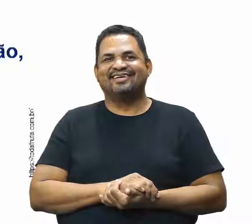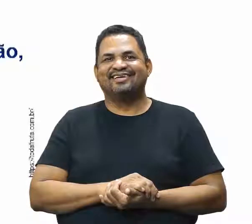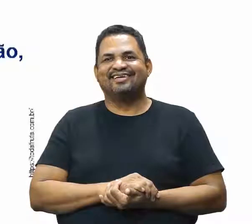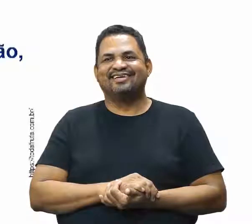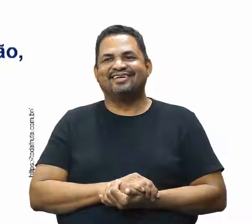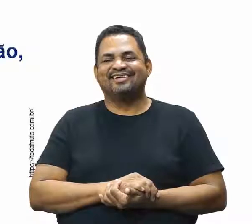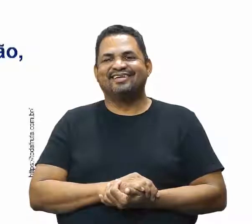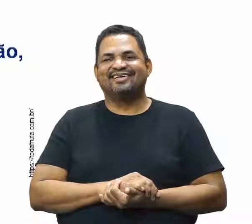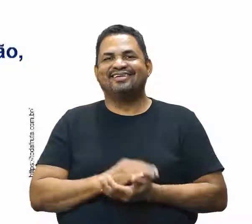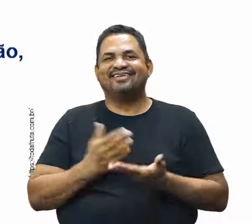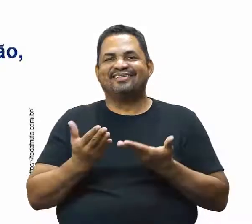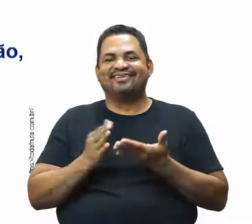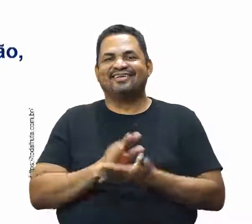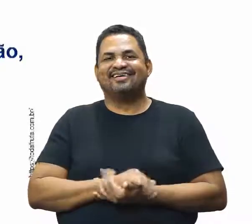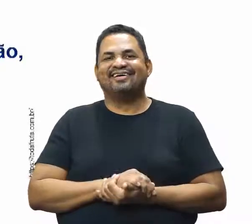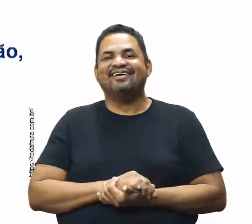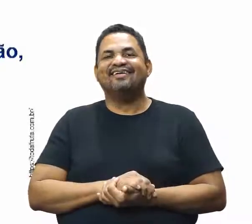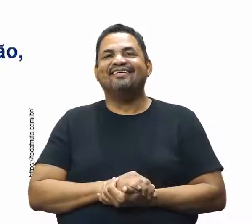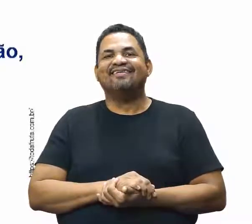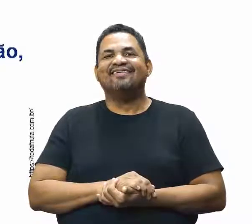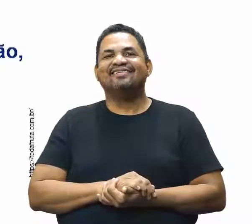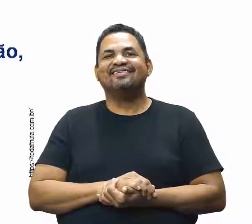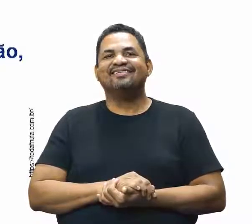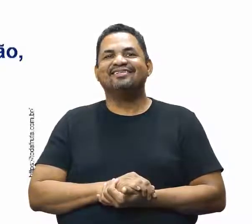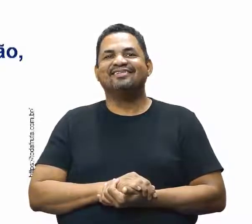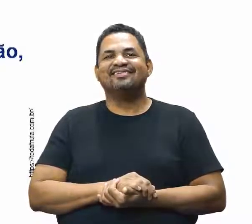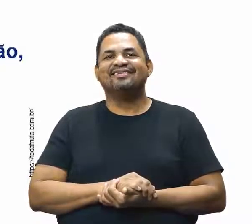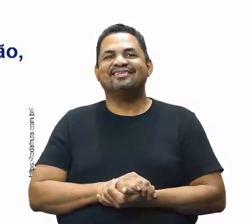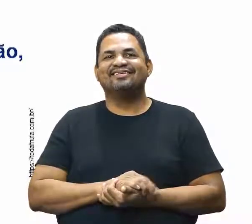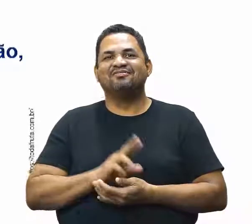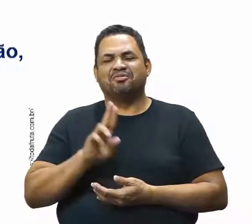Fala, meu querido. O nome